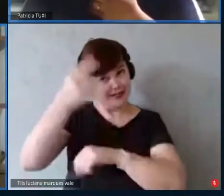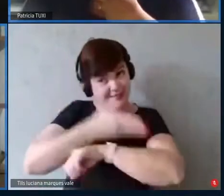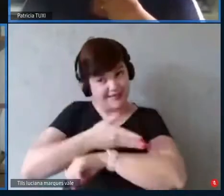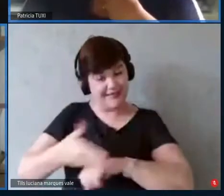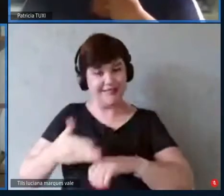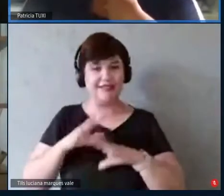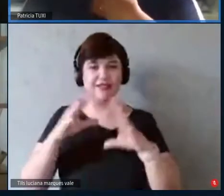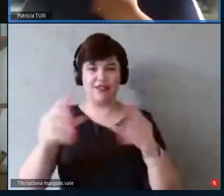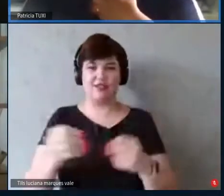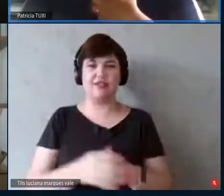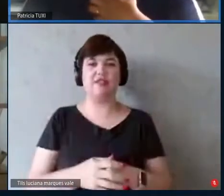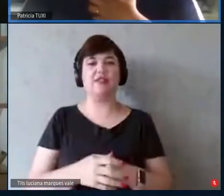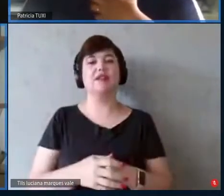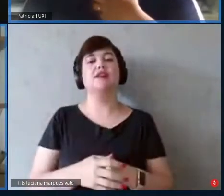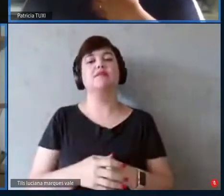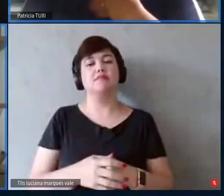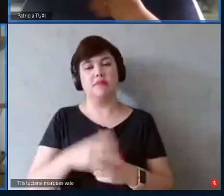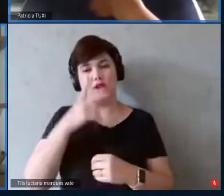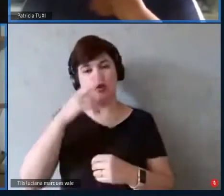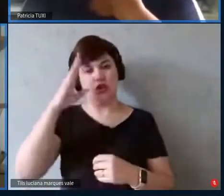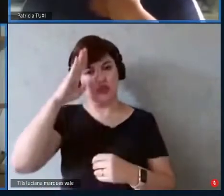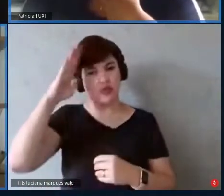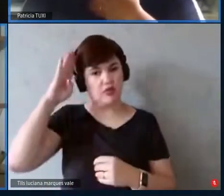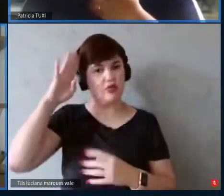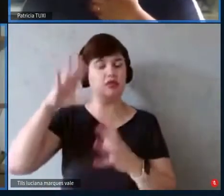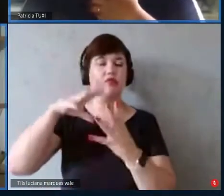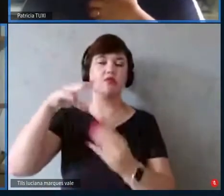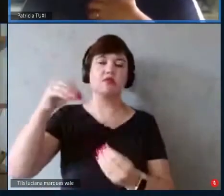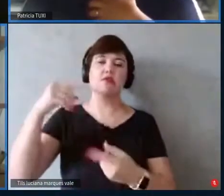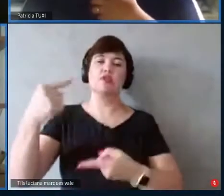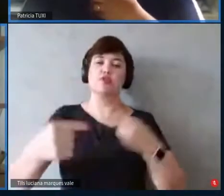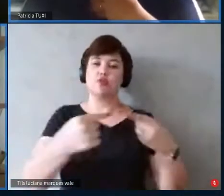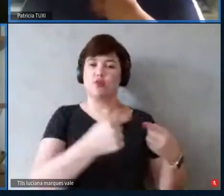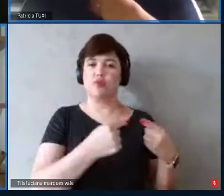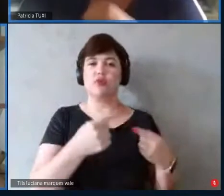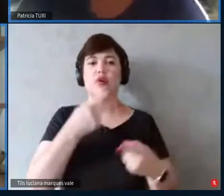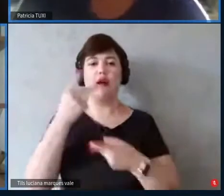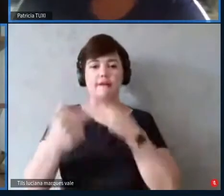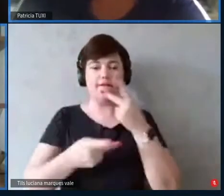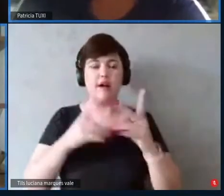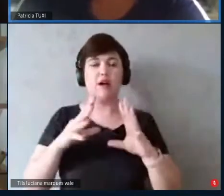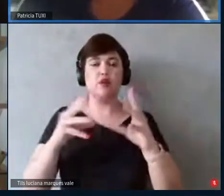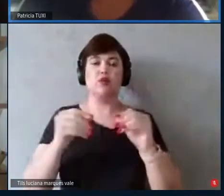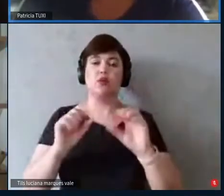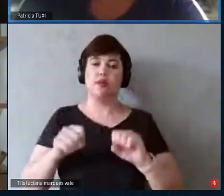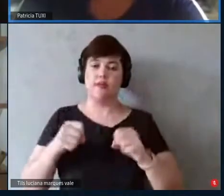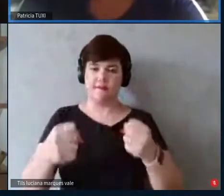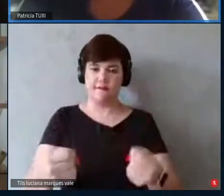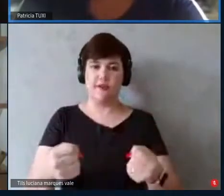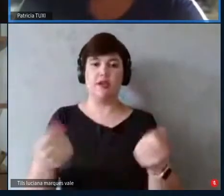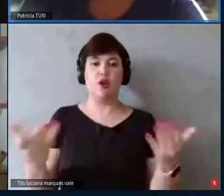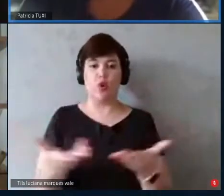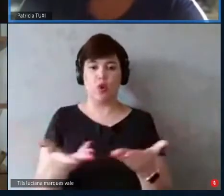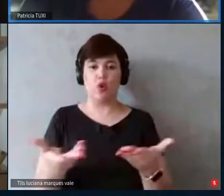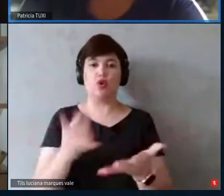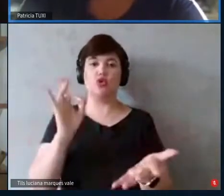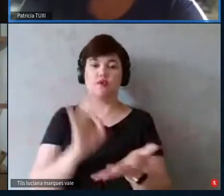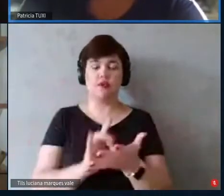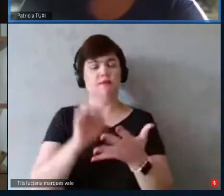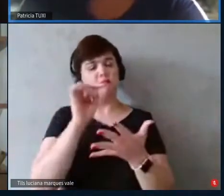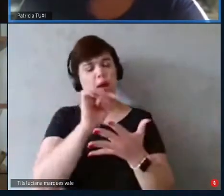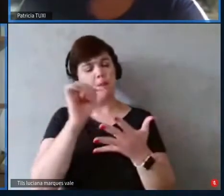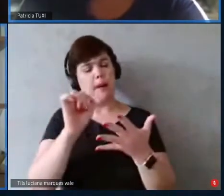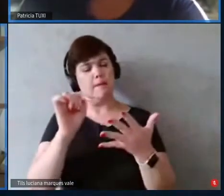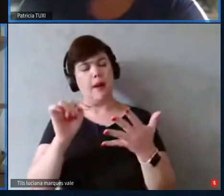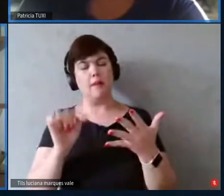Envelheceu muito, sabendo. A discussão, a fala, a defesa hoje, assim, dos pontos, você